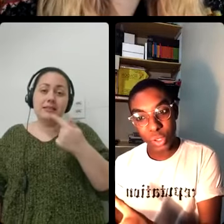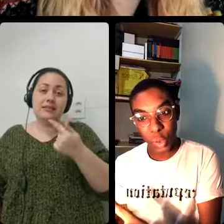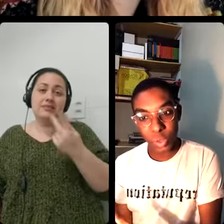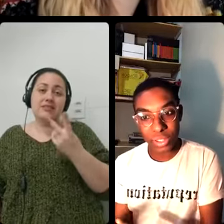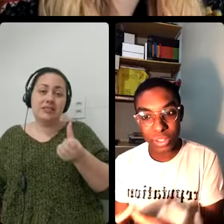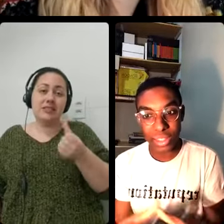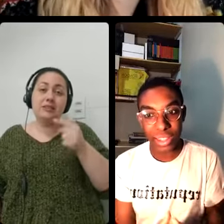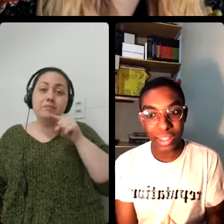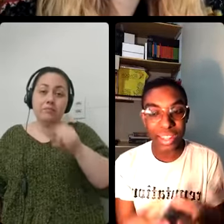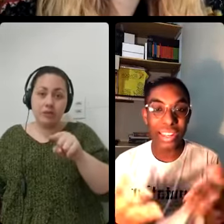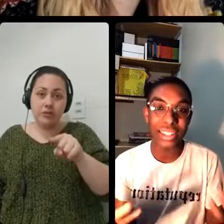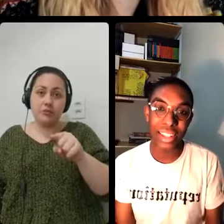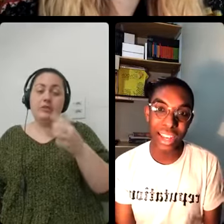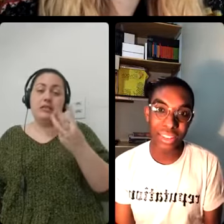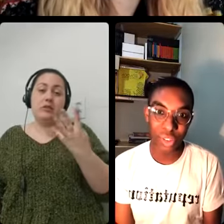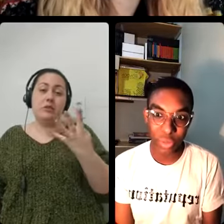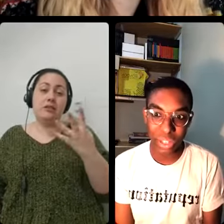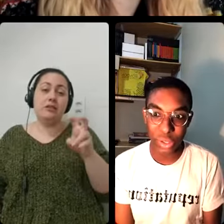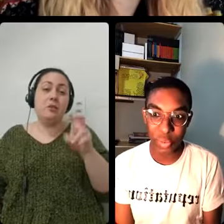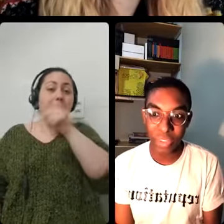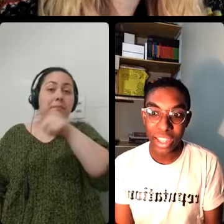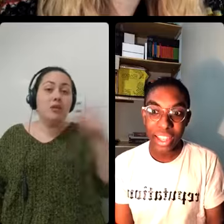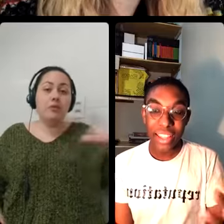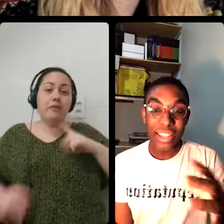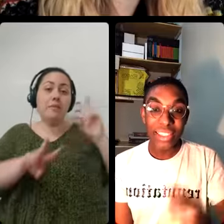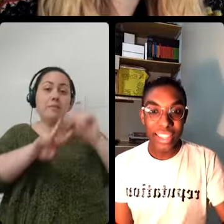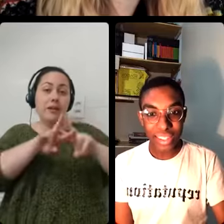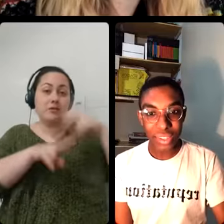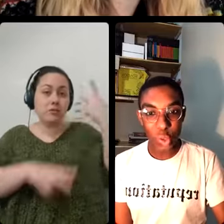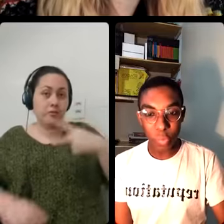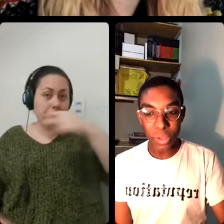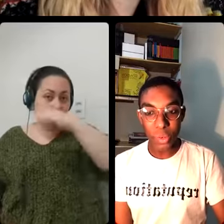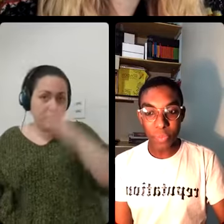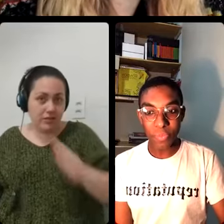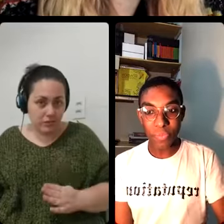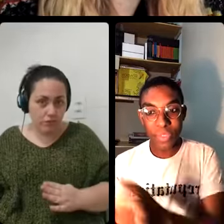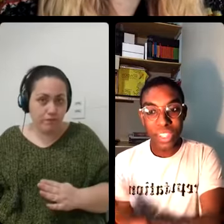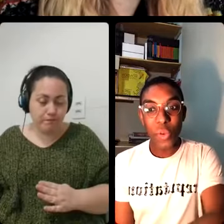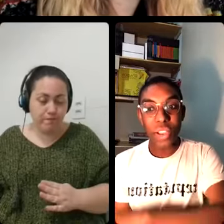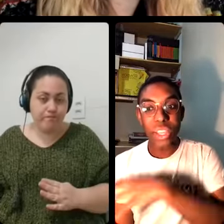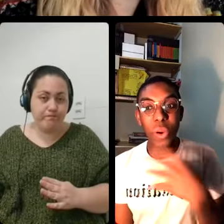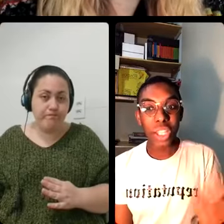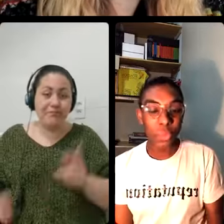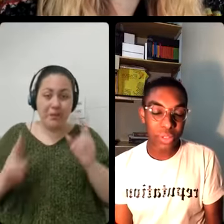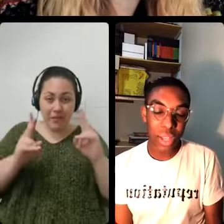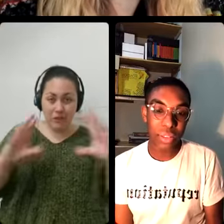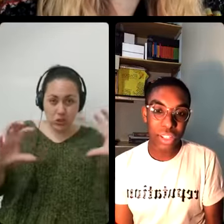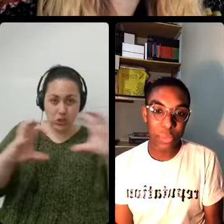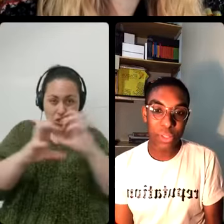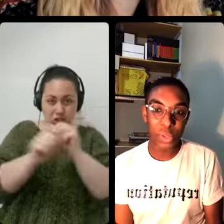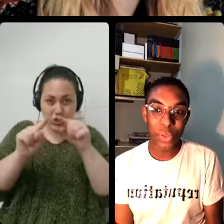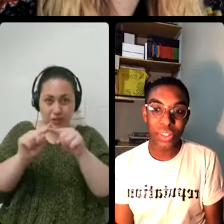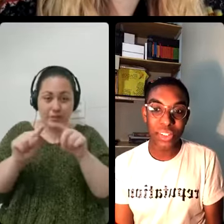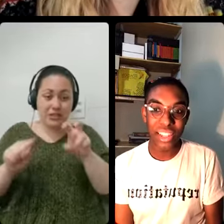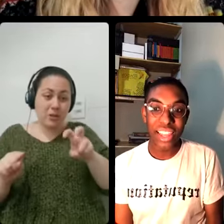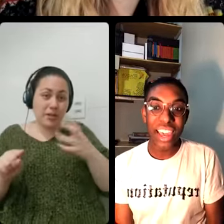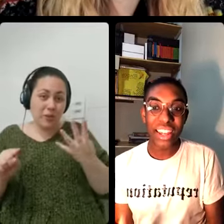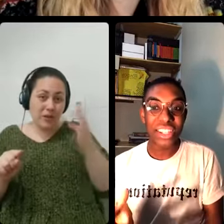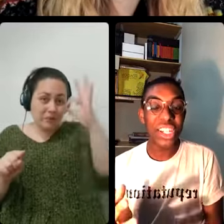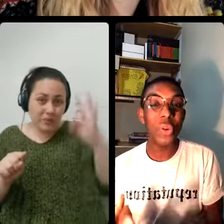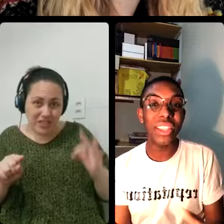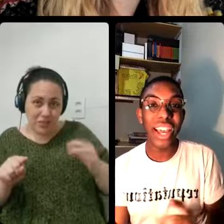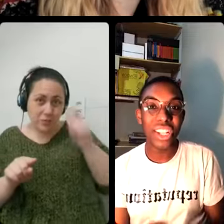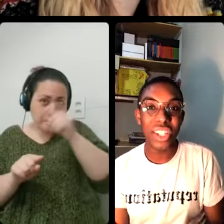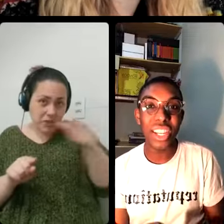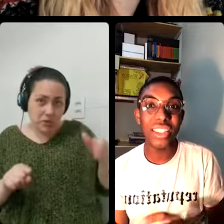726.345 pessoas encarceradas no Brasil. Desse número, 54% dessas pessoas